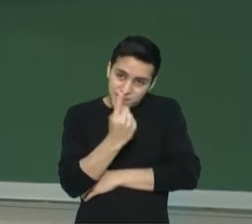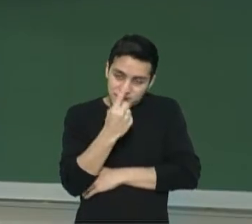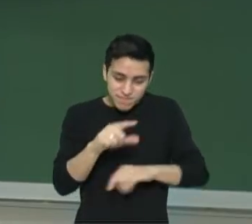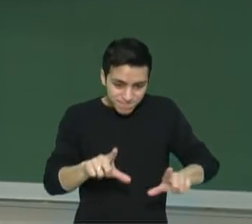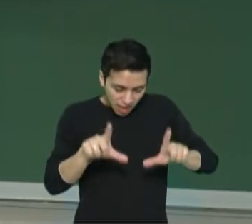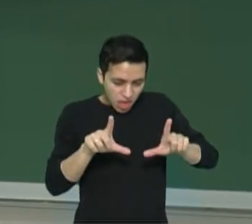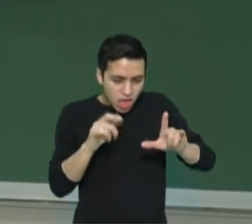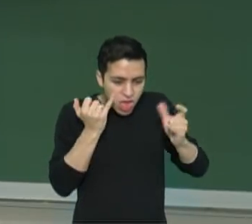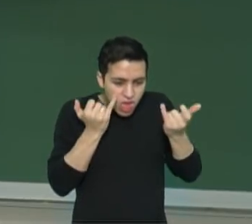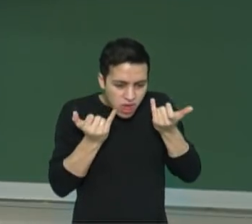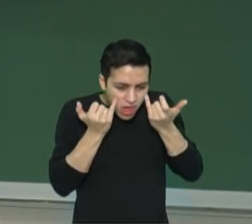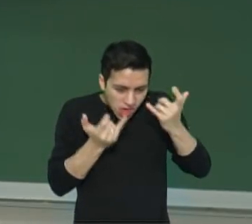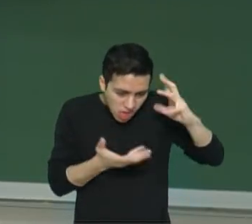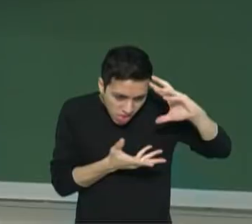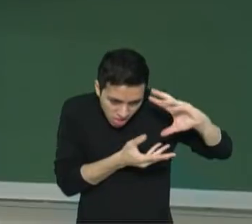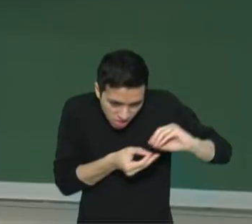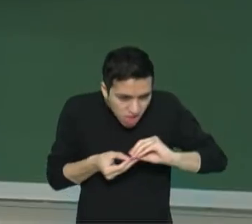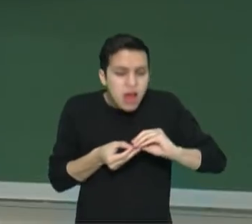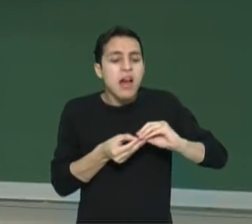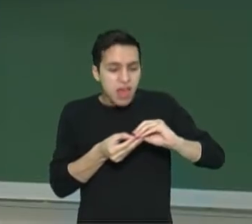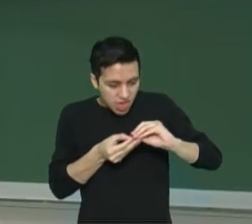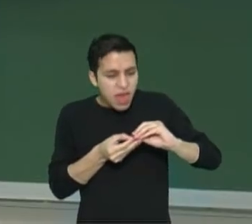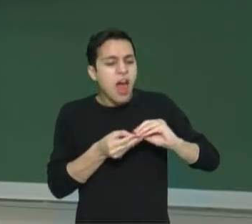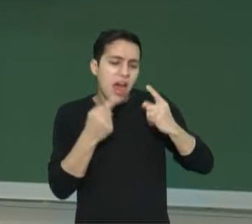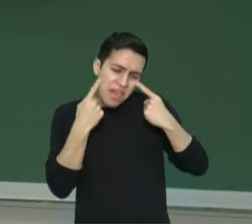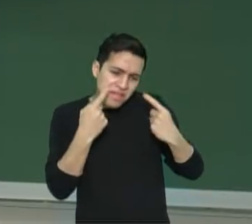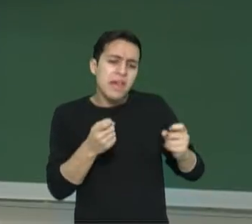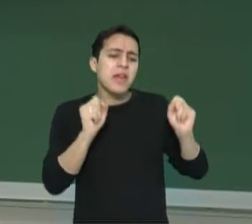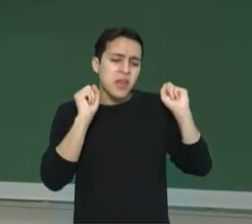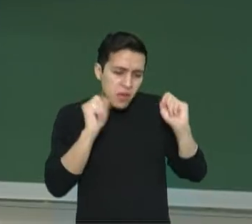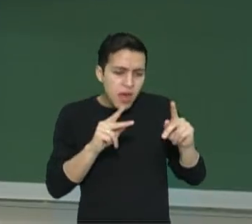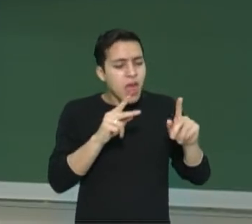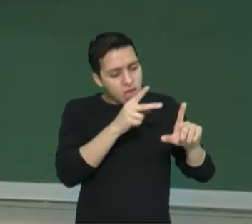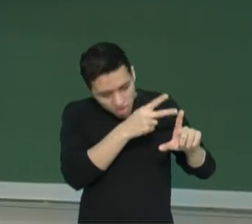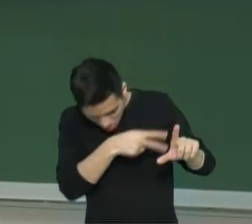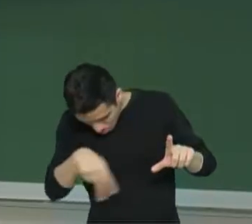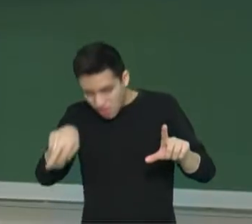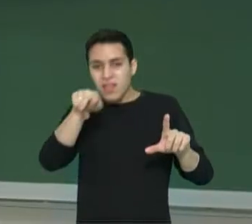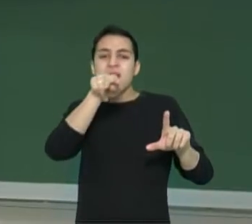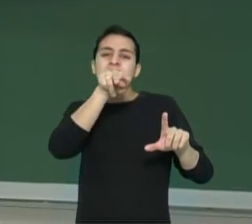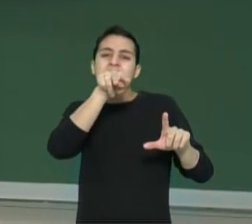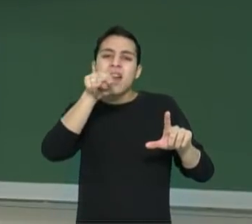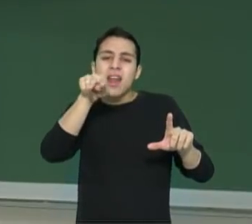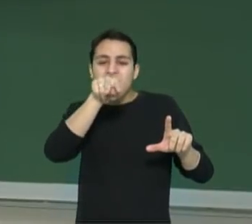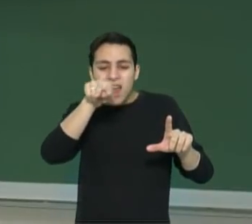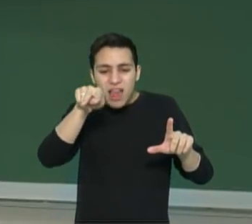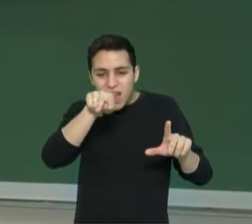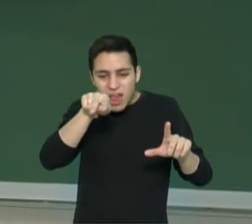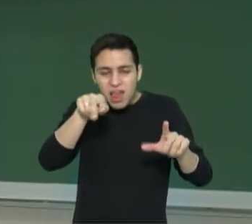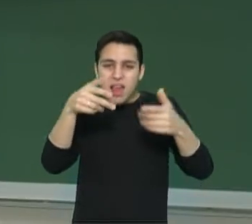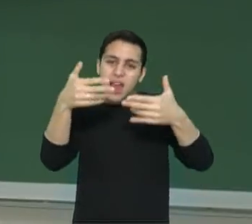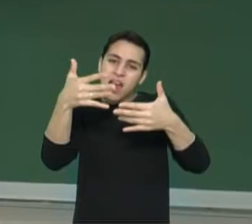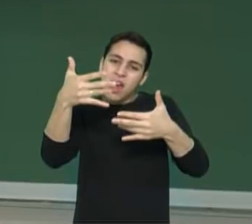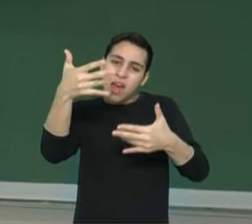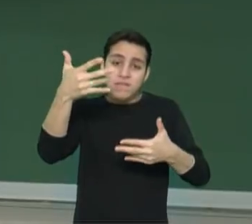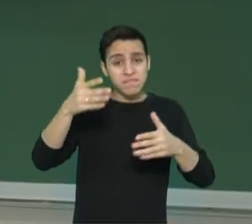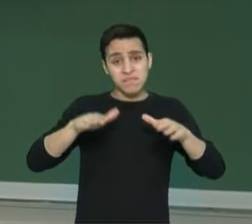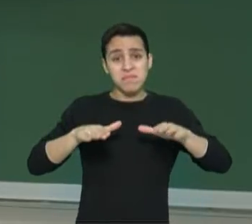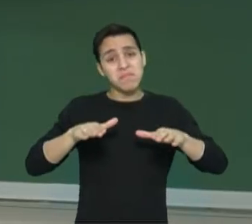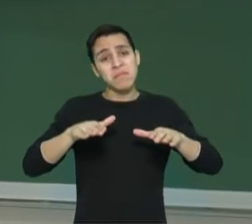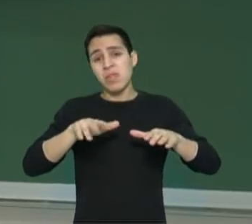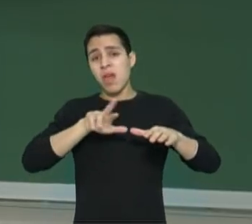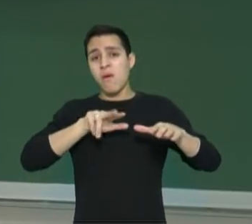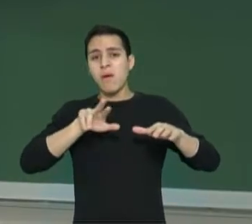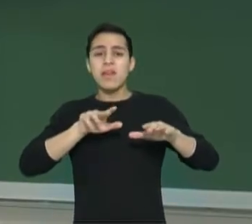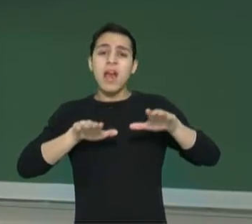Eu leio o infográfico, aí eu me interesso, eu quero saber mais, aí eu vou para o texto. Né, escrito. Às vezes não,